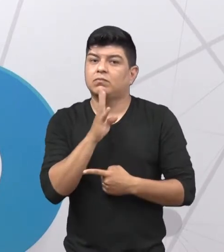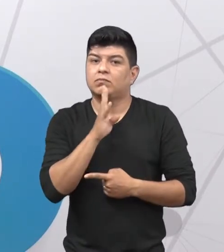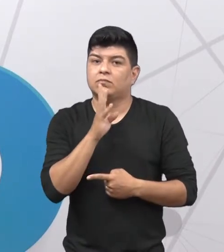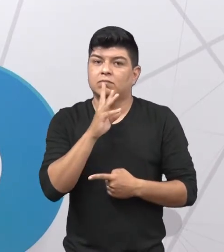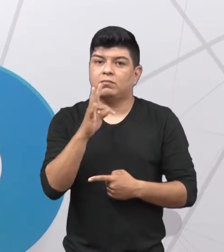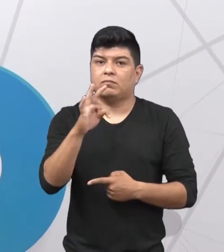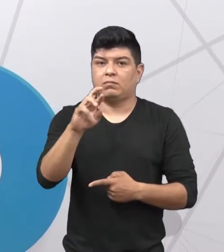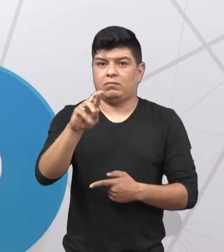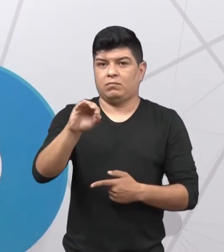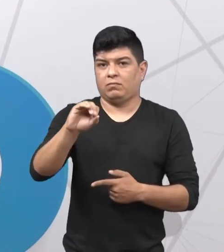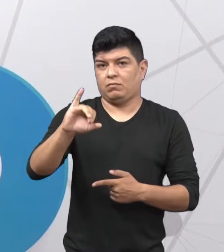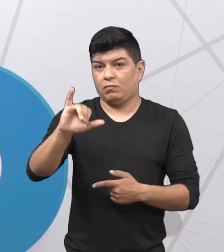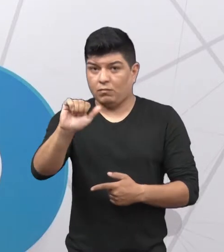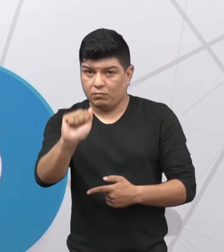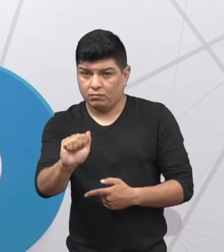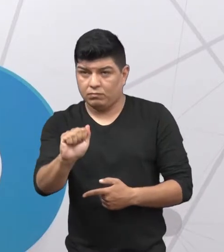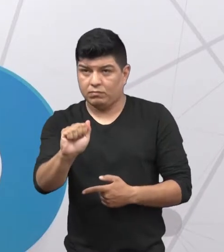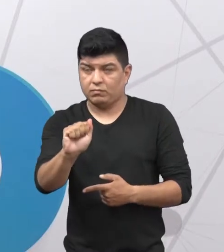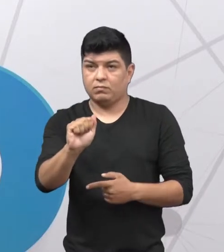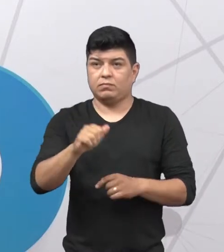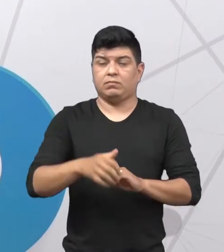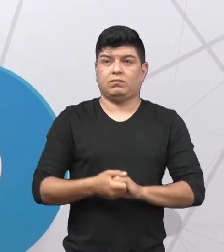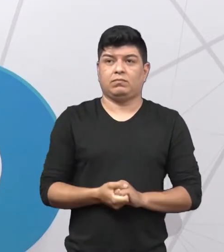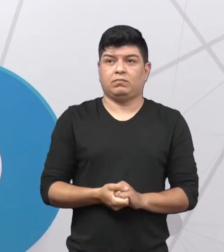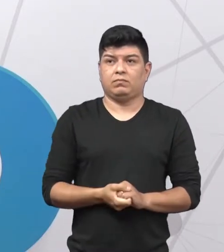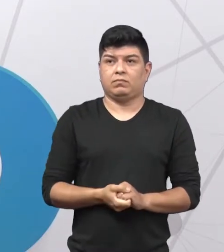Troia, né,